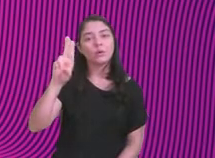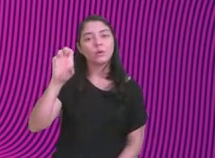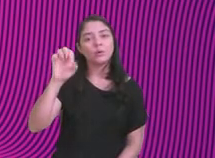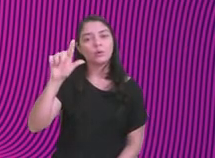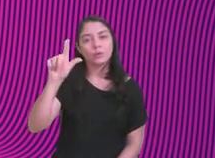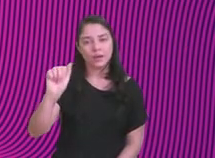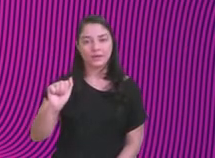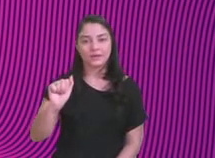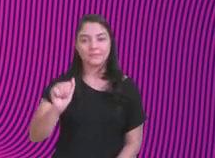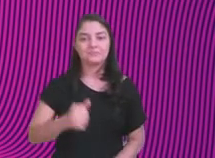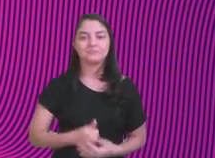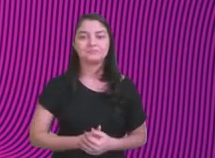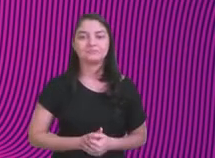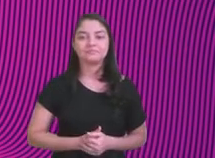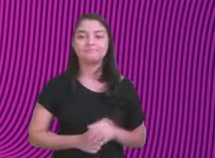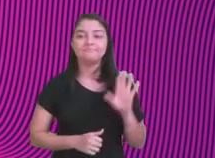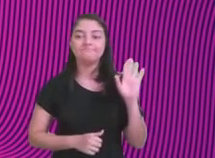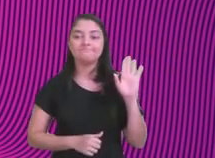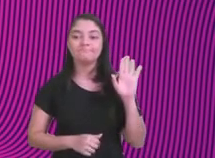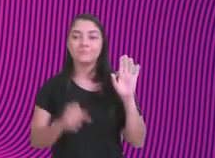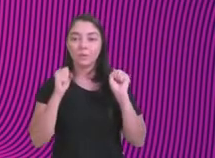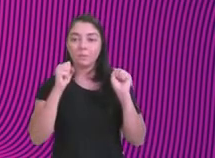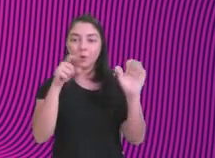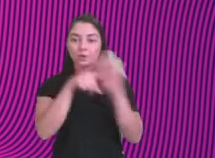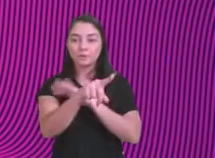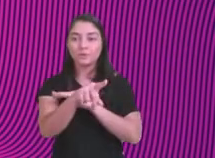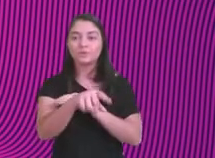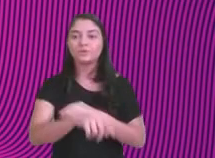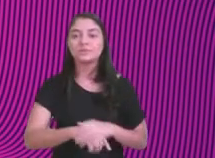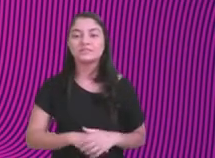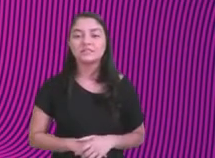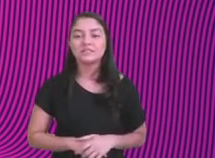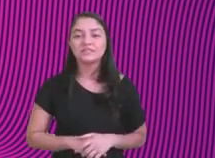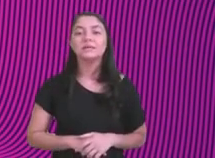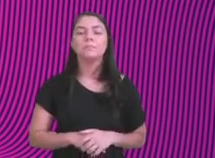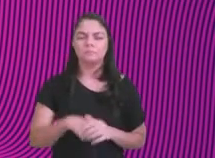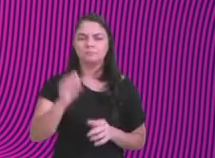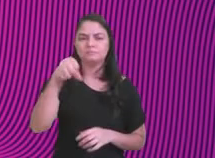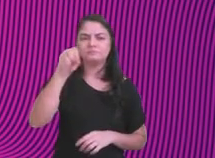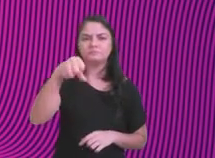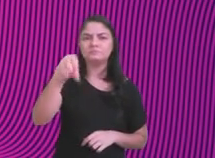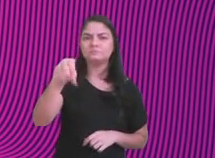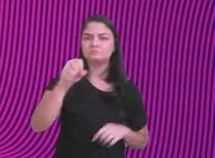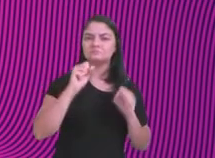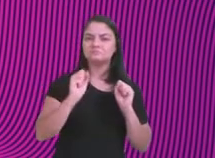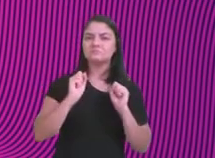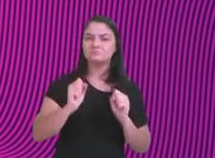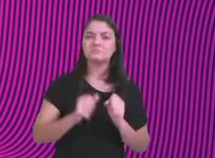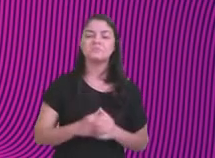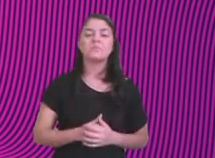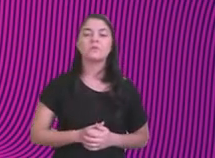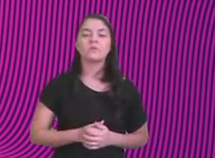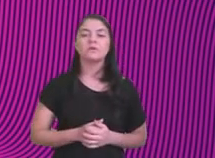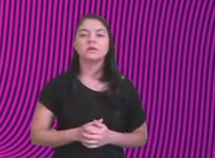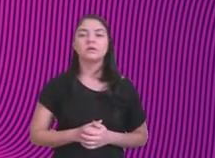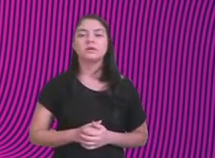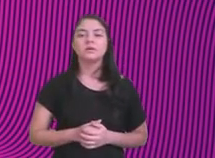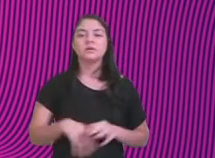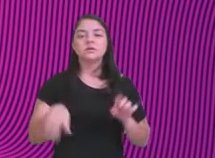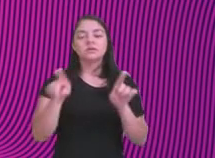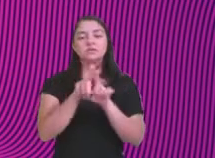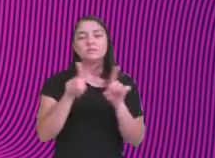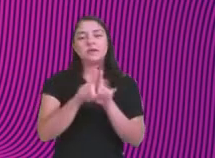Armando, posso fazer uma pergunta? Claro. Não, em relação, a gente pensa muito na difusão